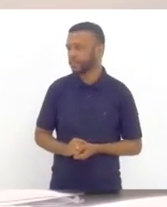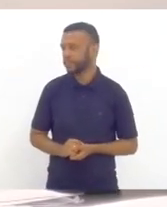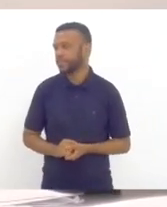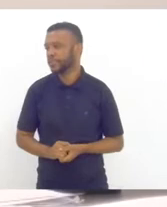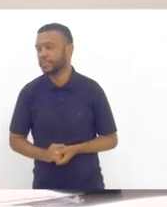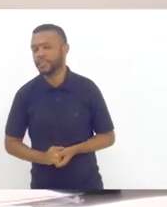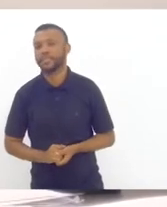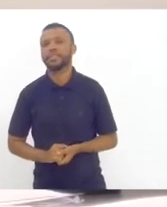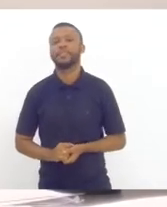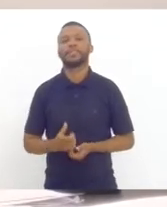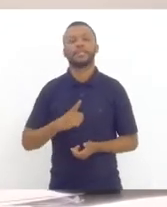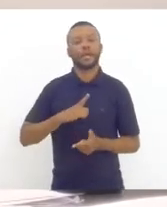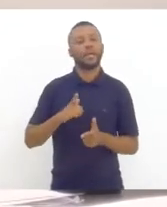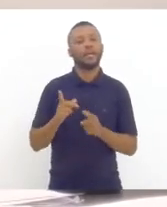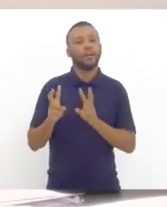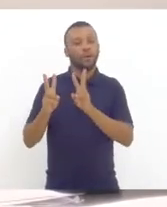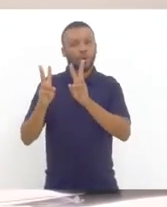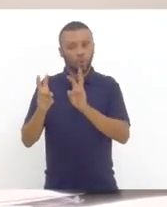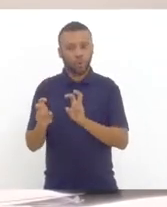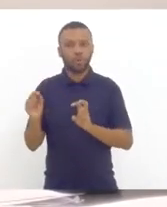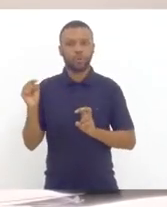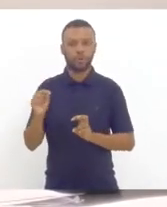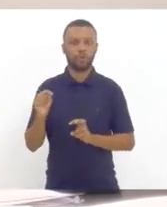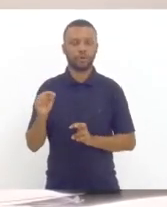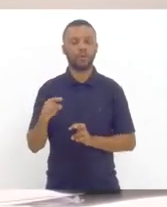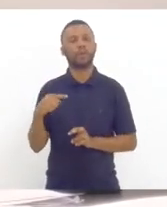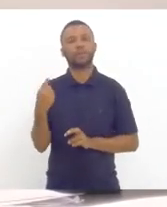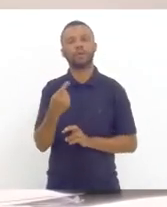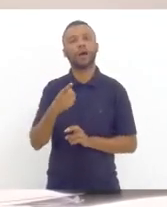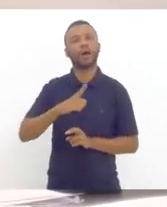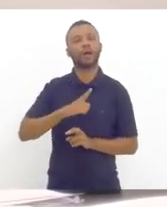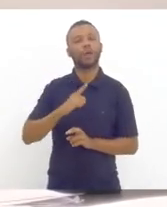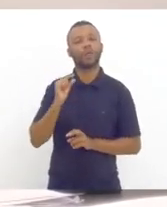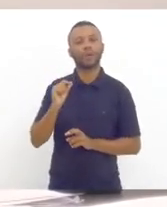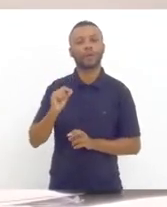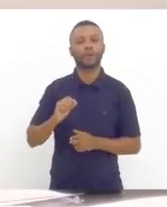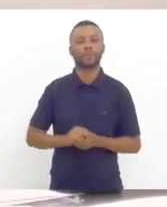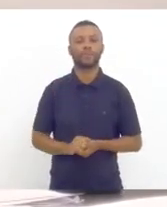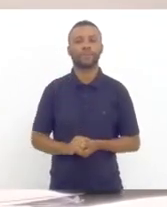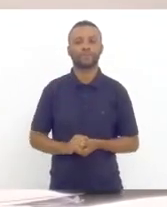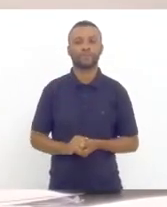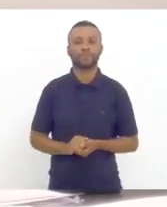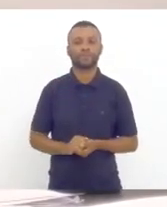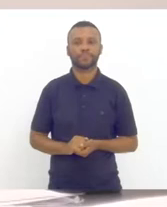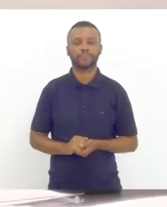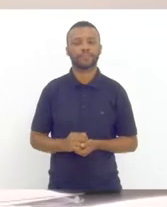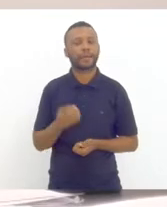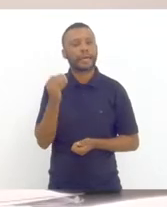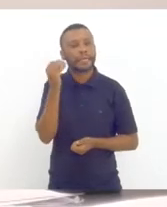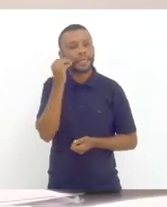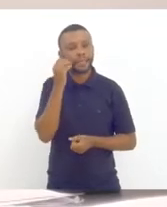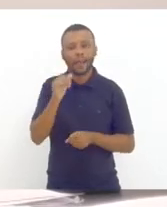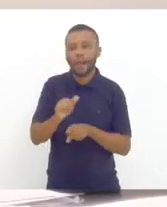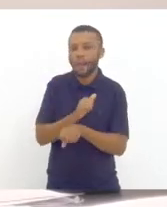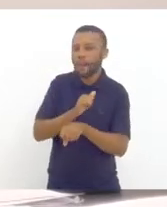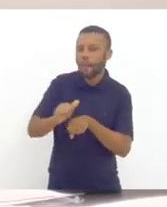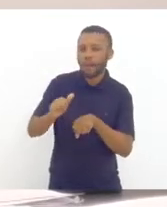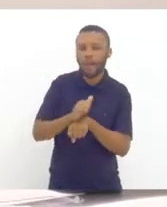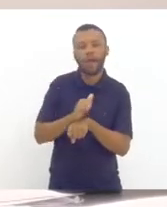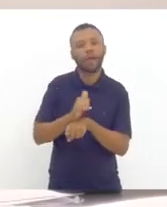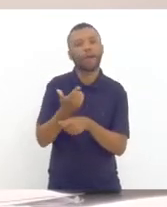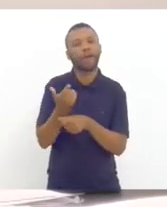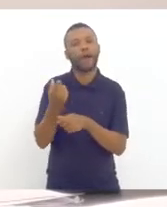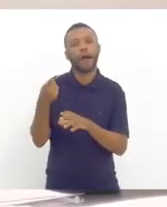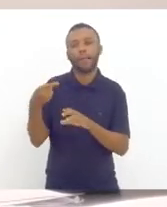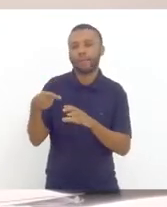essa questão que a gente, no meu entendimento, vai tentar sair por aí,